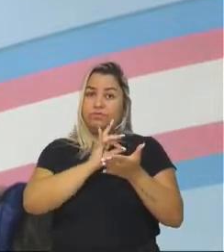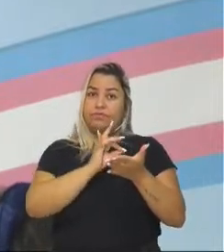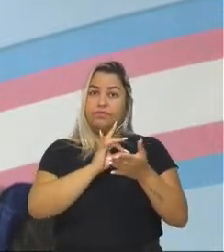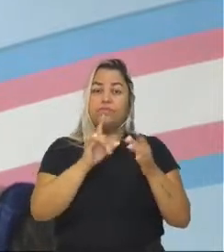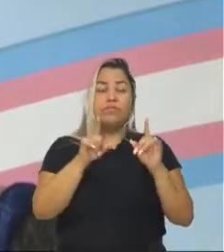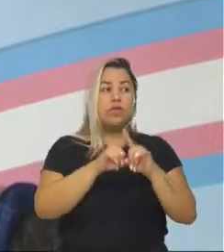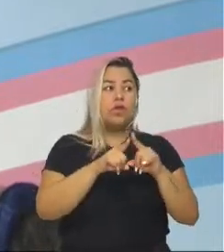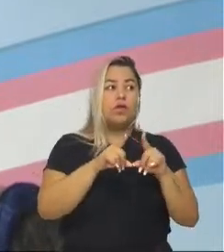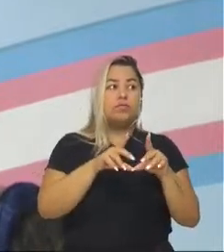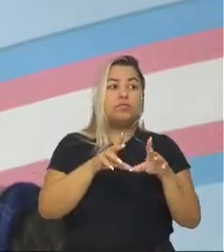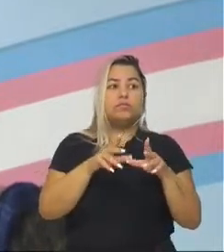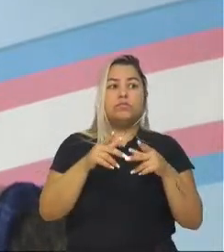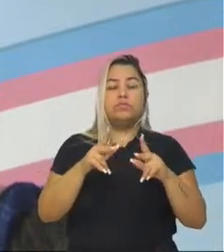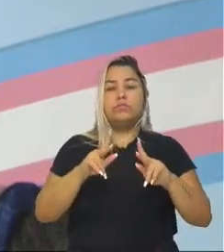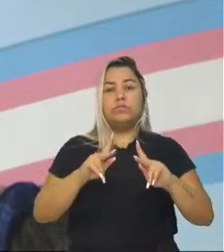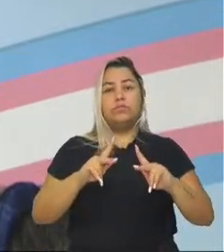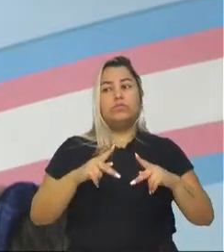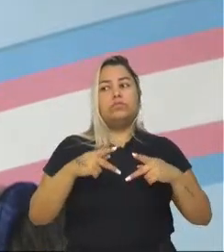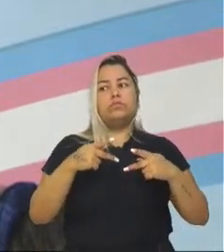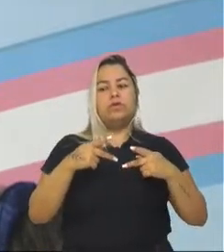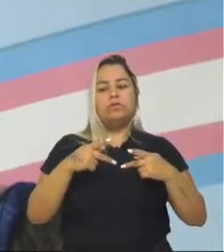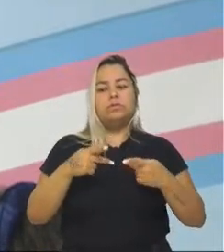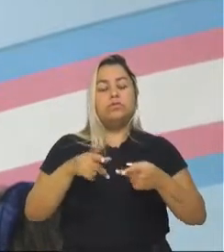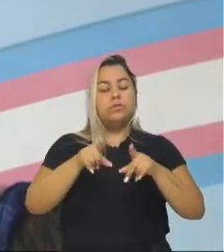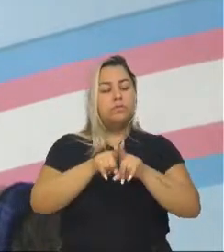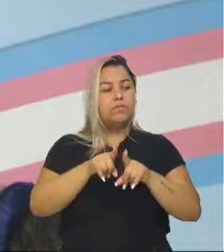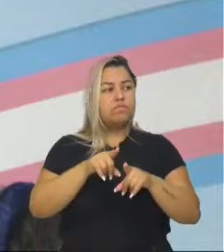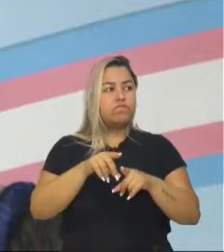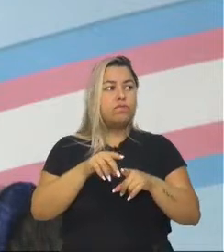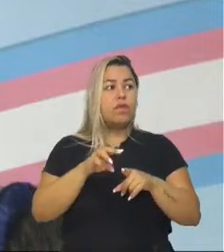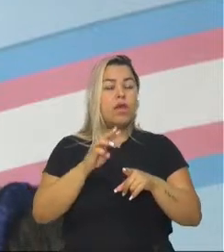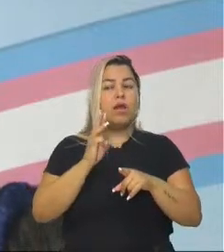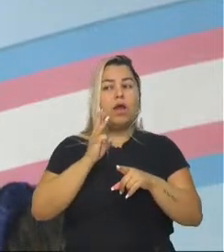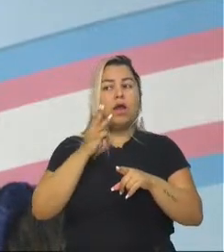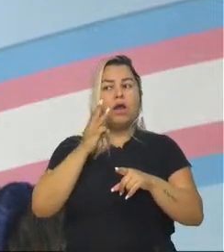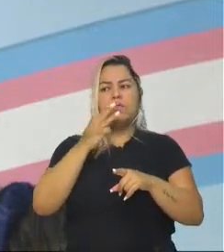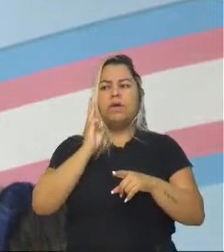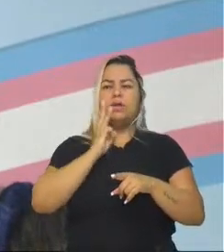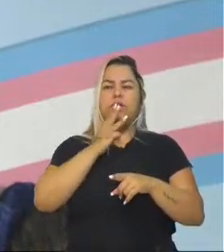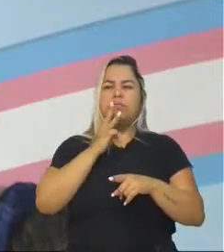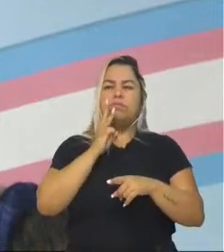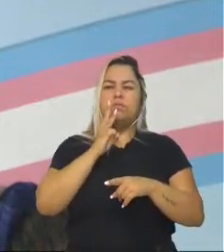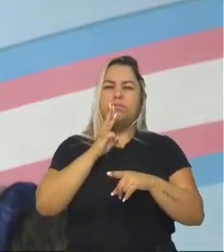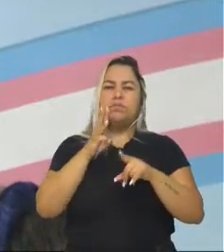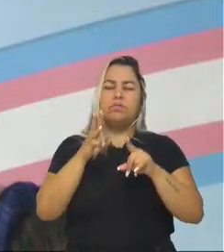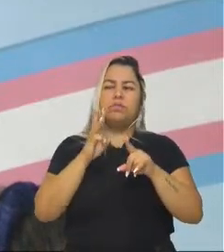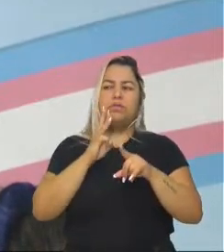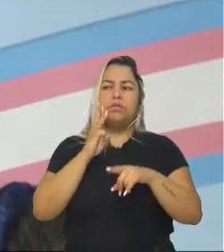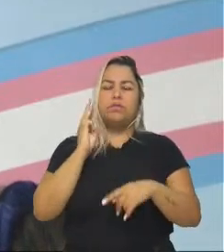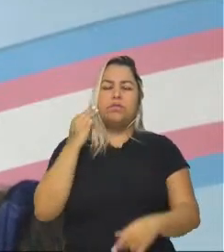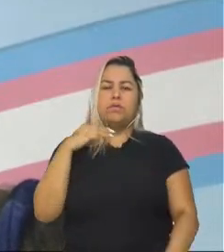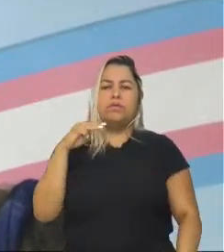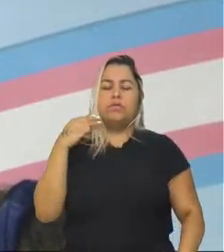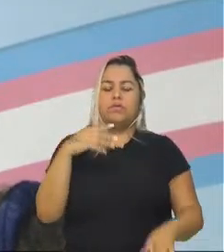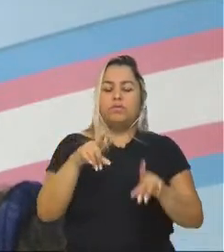certificado do CRP Maranhão, e que compõe, né, o quarto plenário. Então, sou o único.